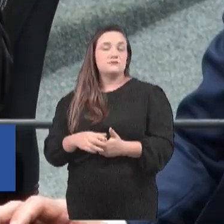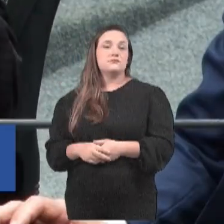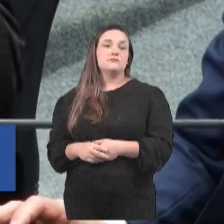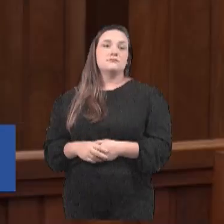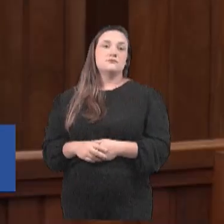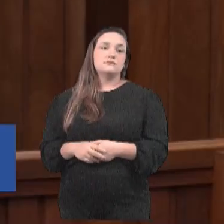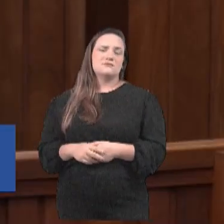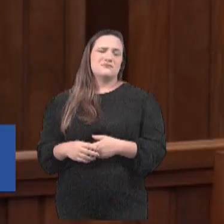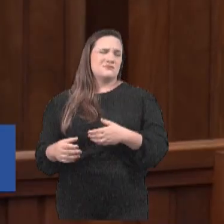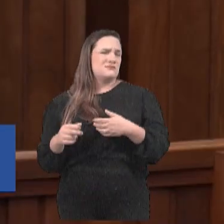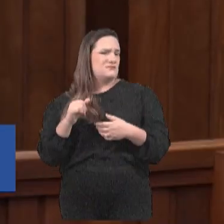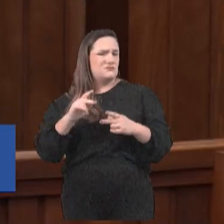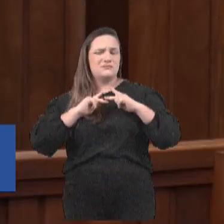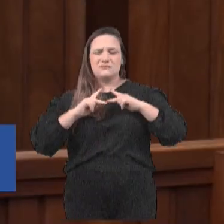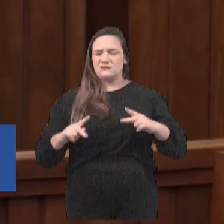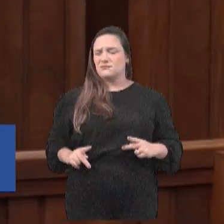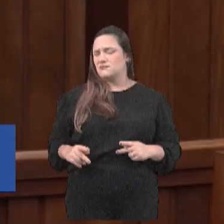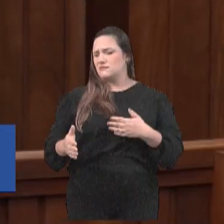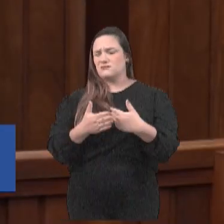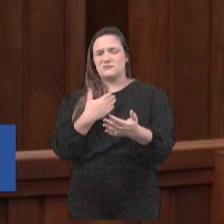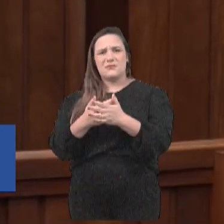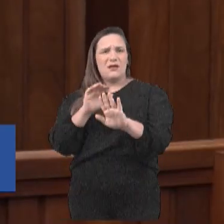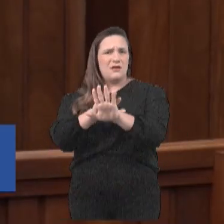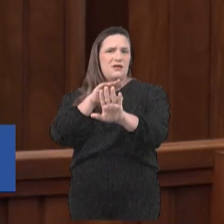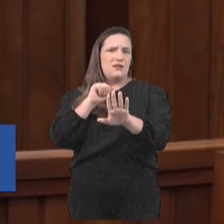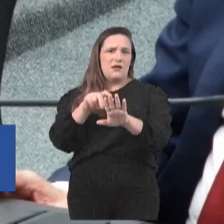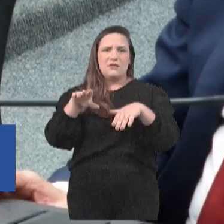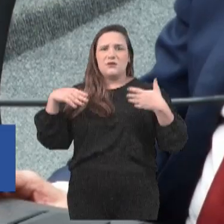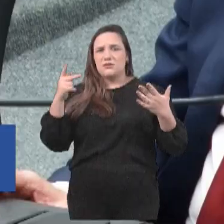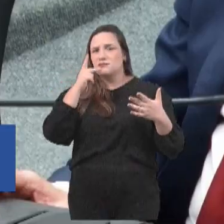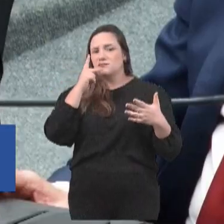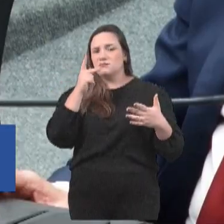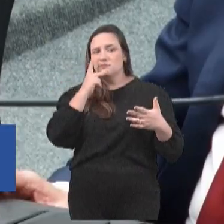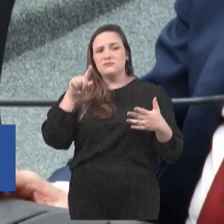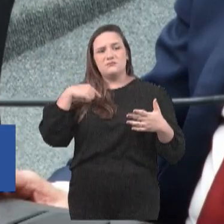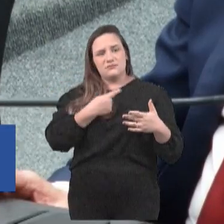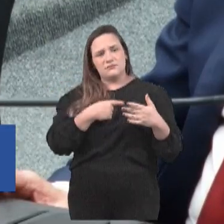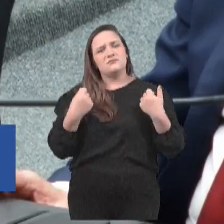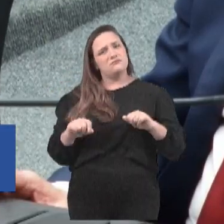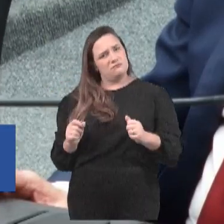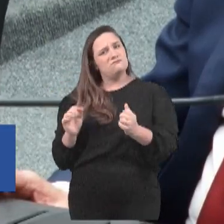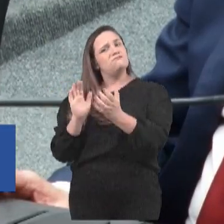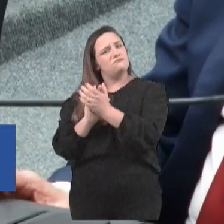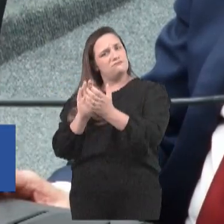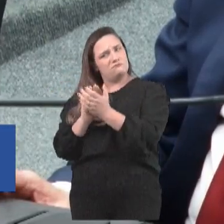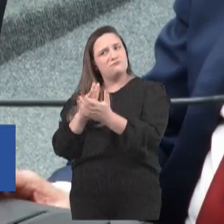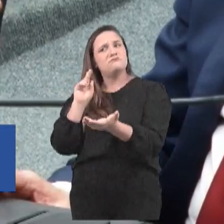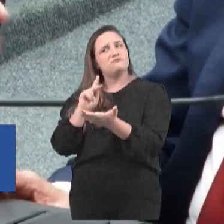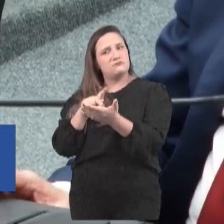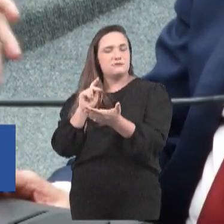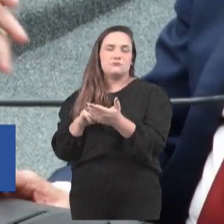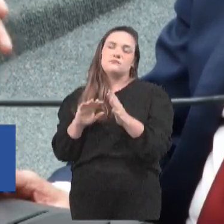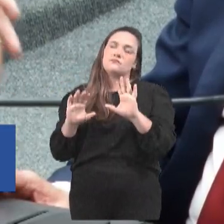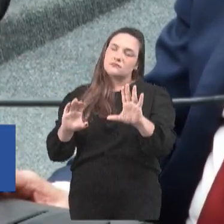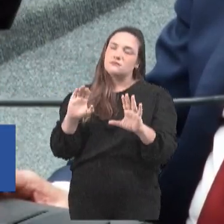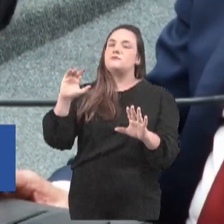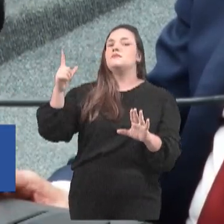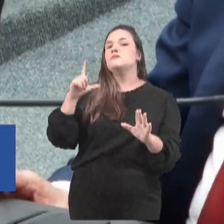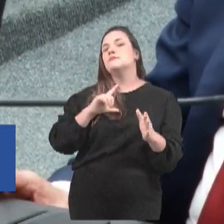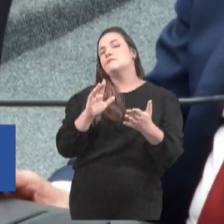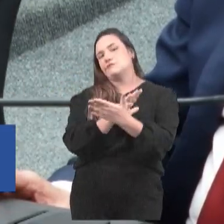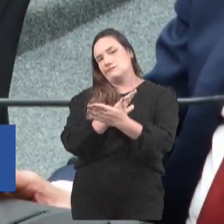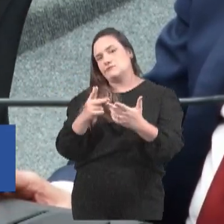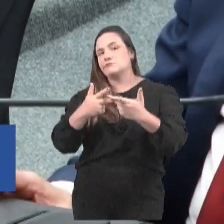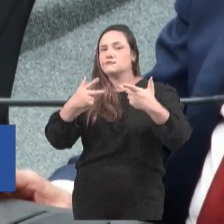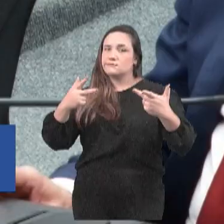de qualquer posição política, ideológica, partidária, temos que elogiar, com as ressalvas, evidentemente,